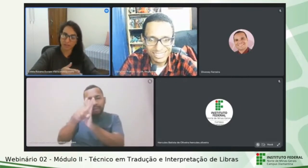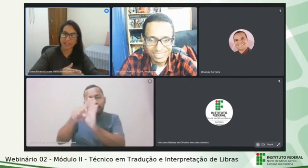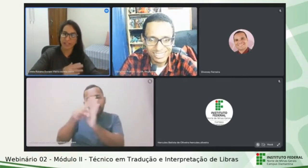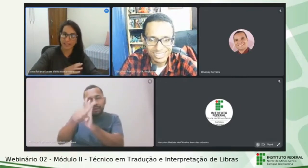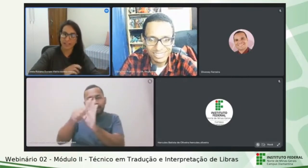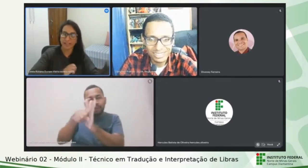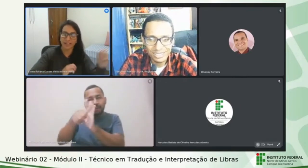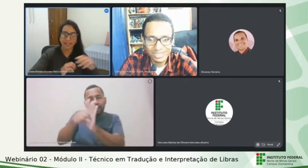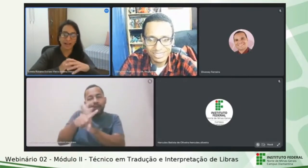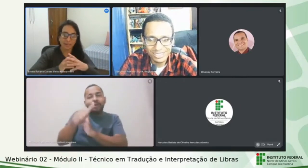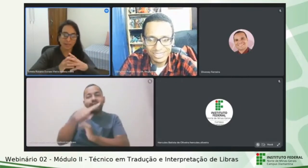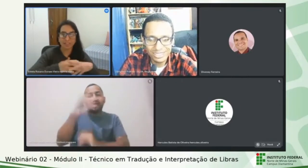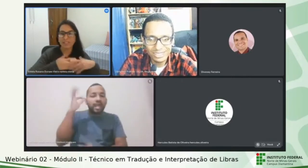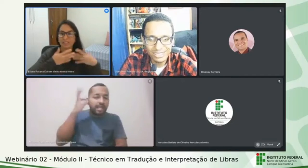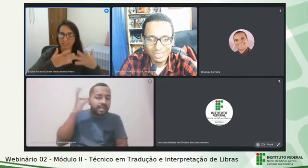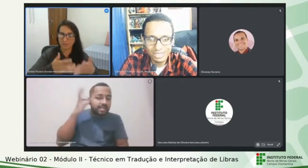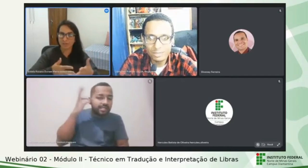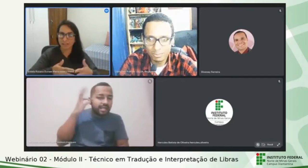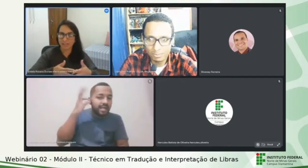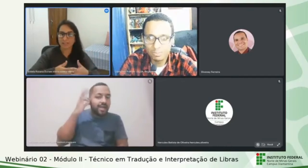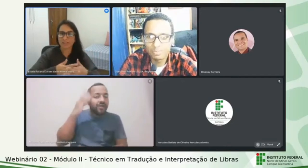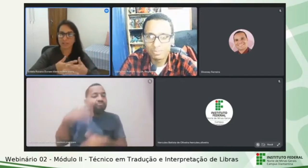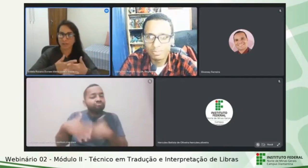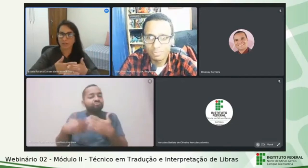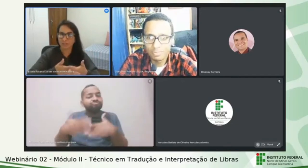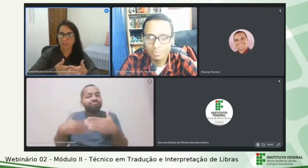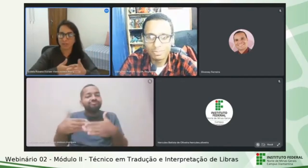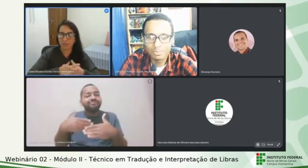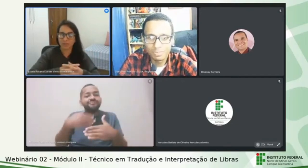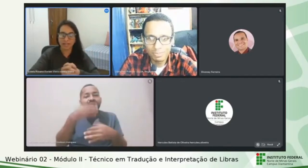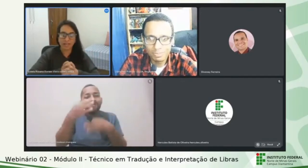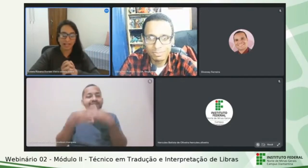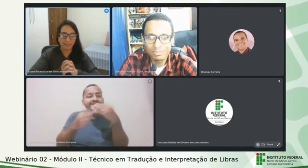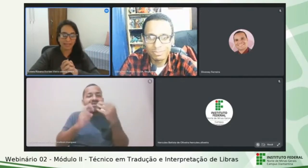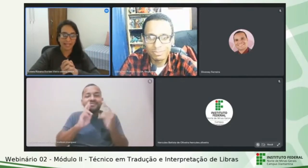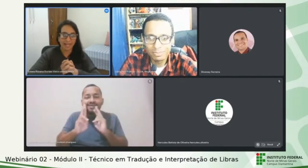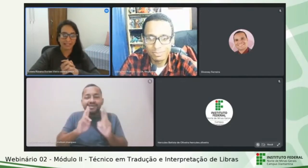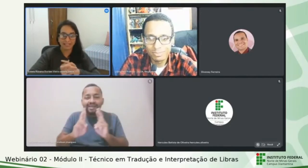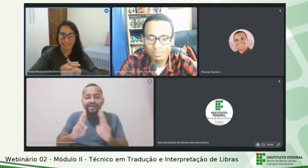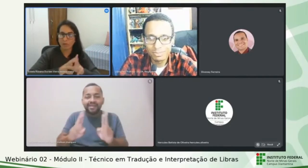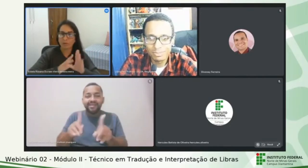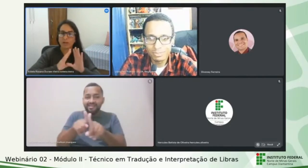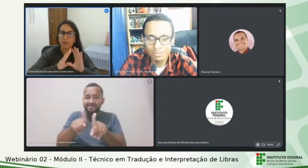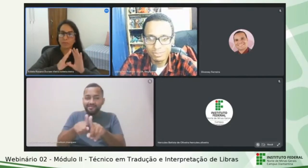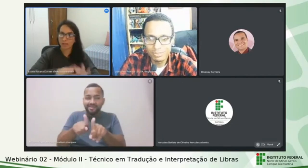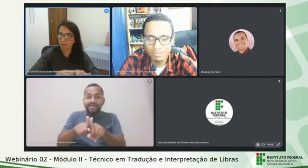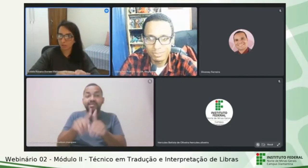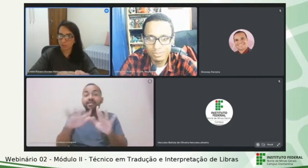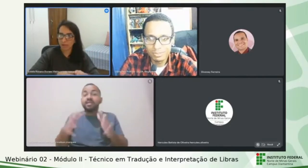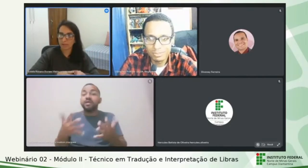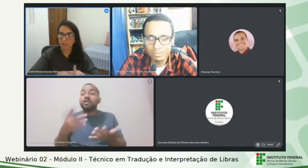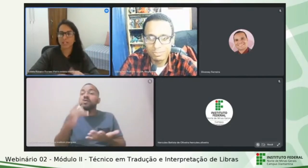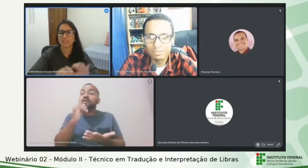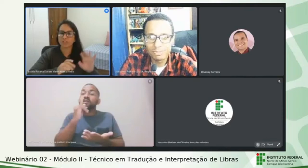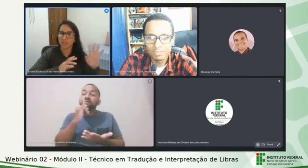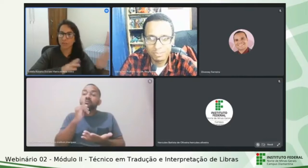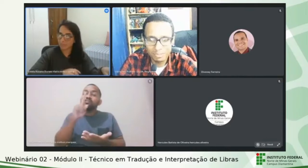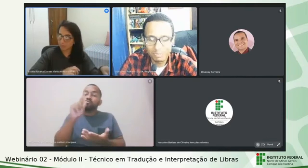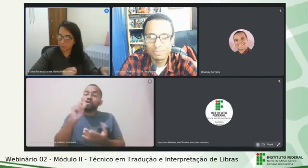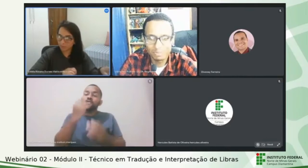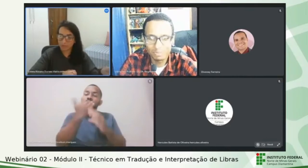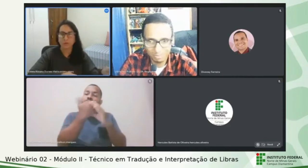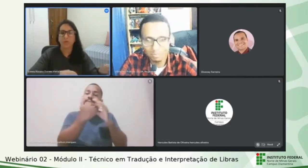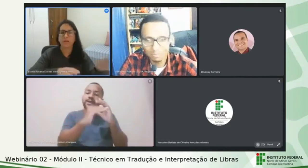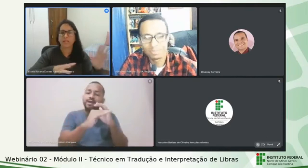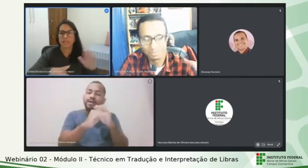professor foi... À medida que ele foi falando, elas foram sendo explicadas. Então, manda um e-mail para a gente